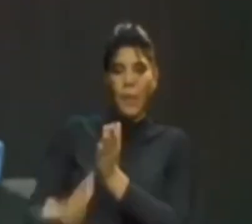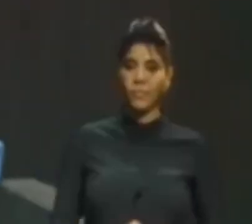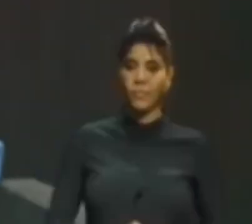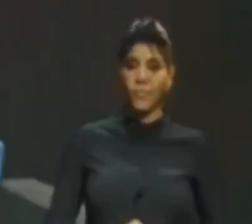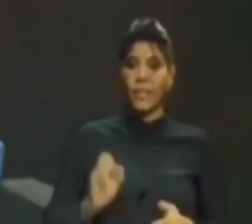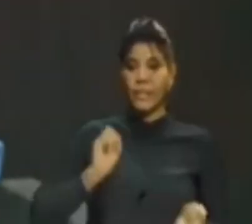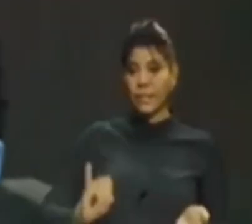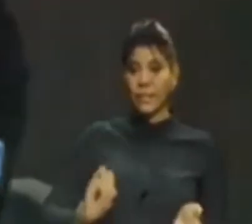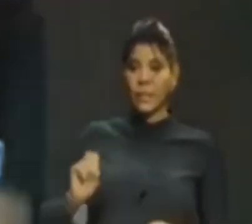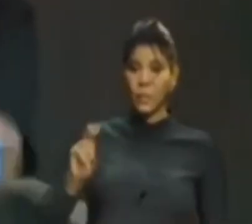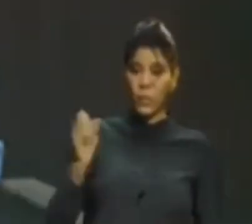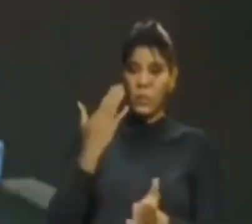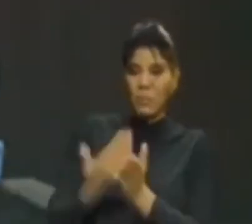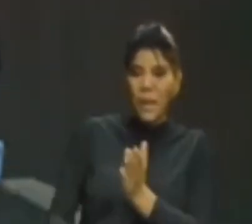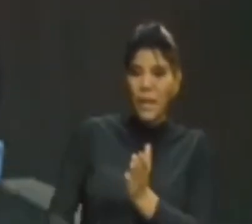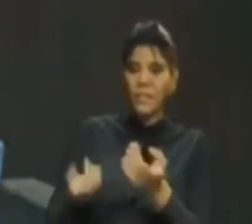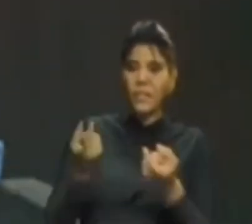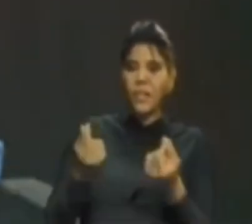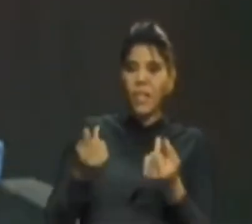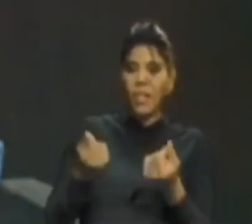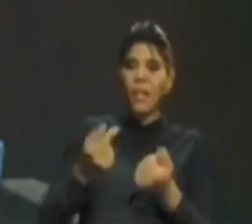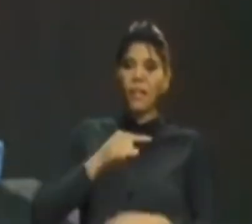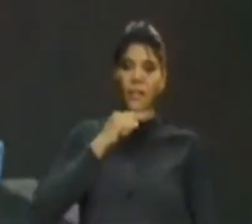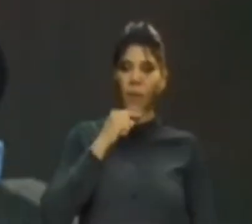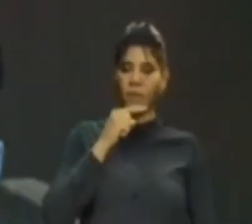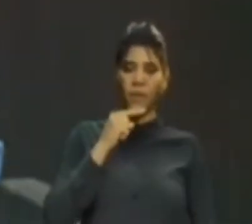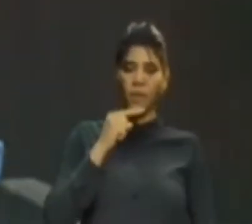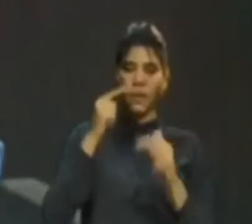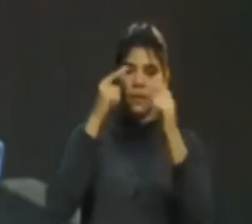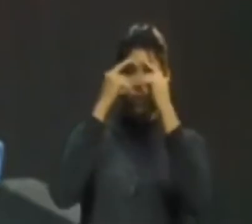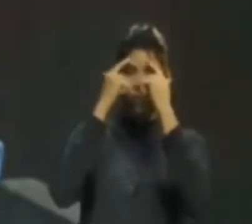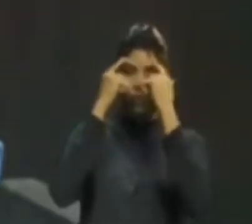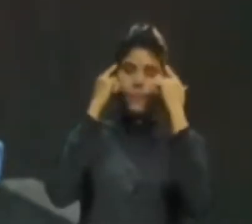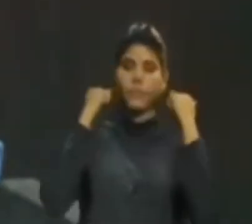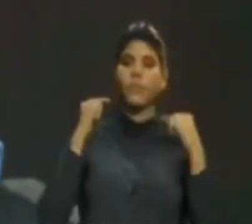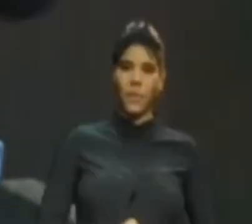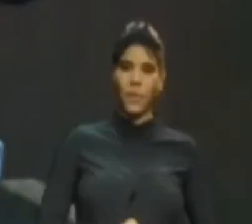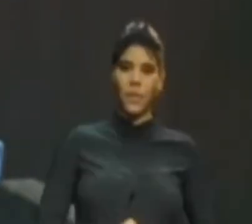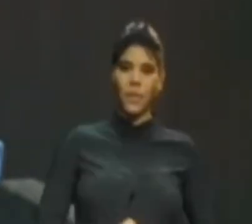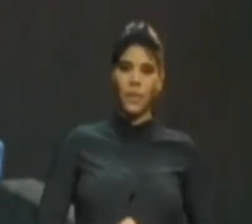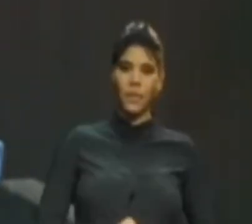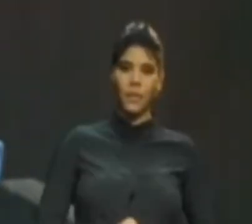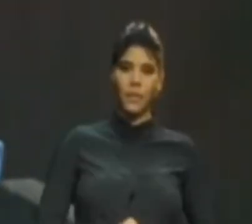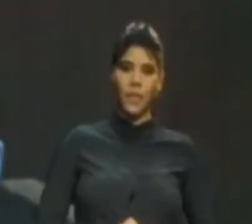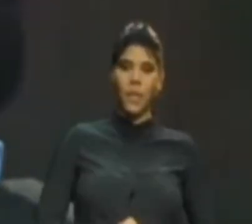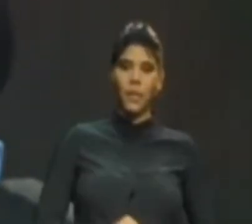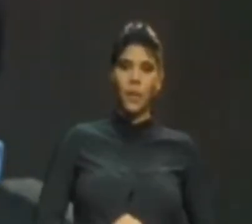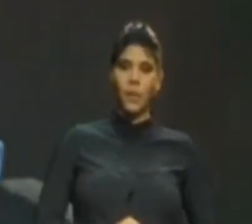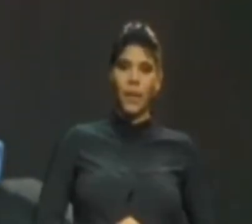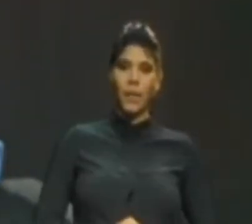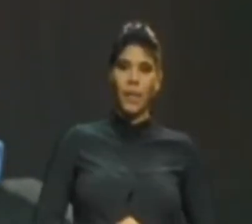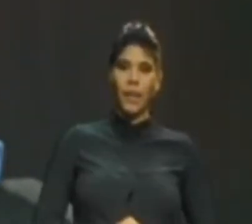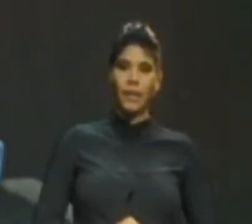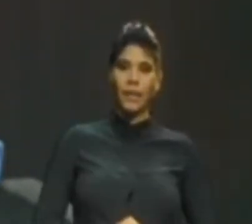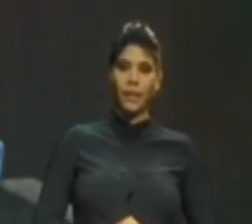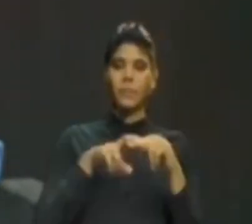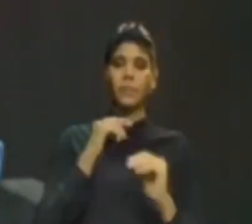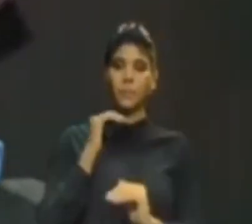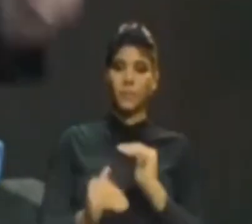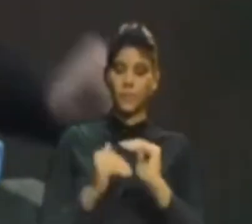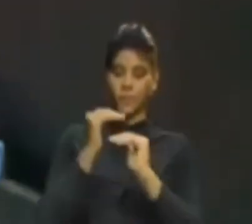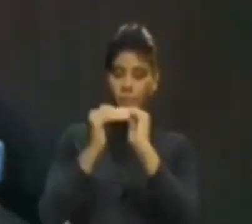recursos ele não consegue dar conta dos seus muitas vezes dos seus grandes desafios Por isso mesmo cresceu no